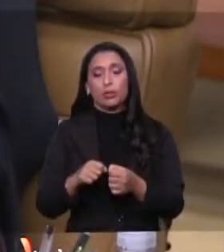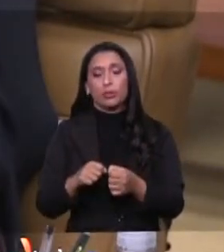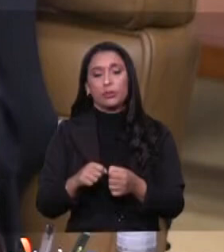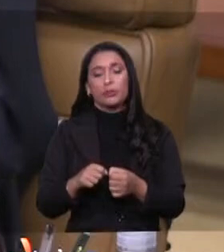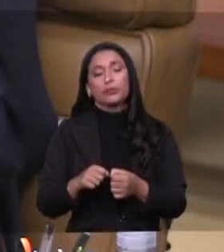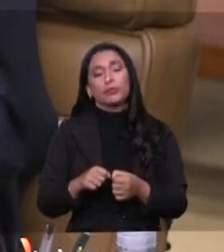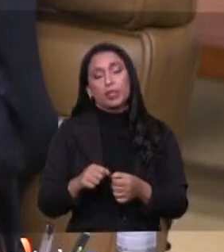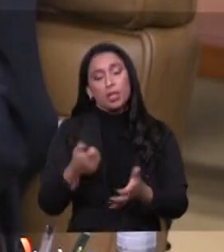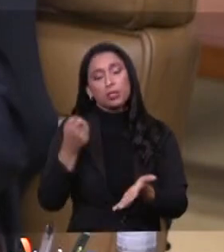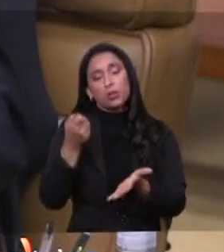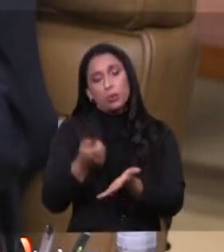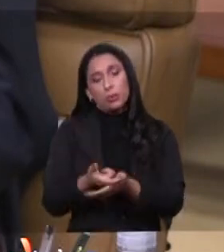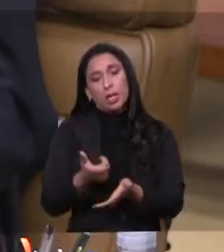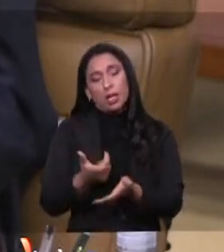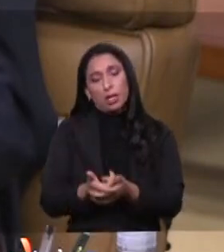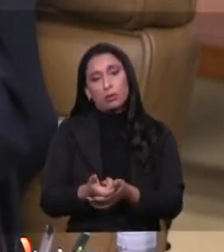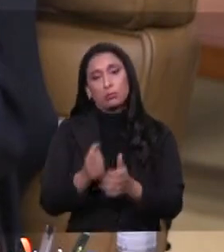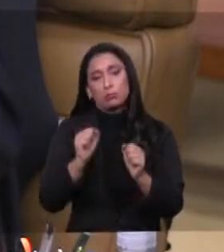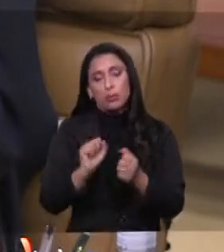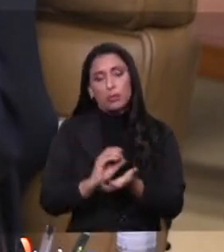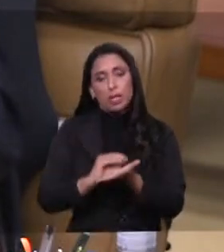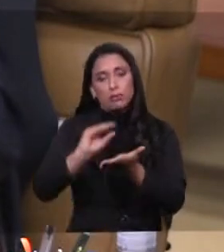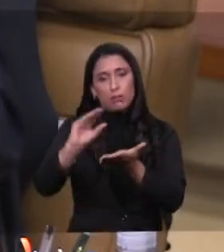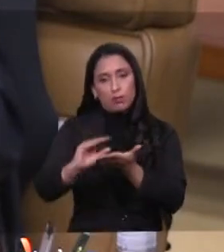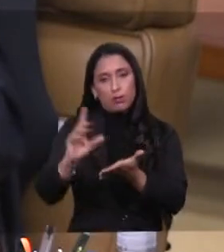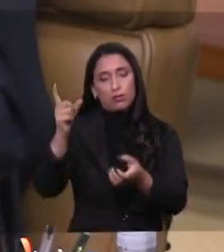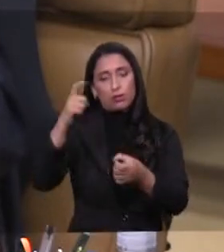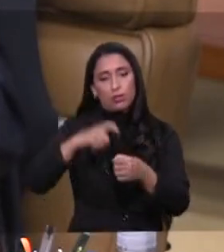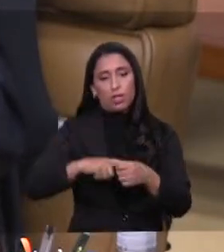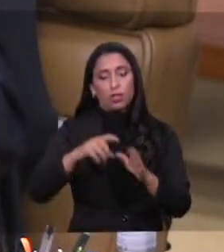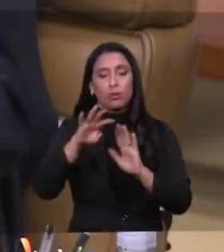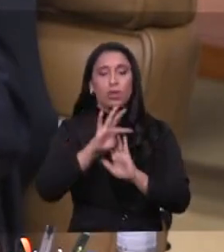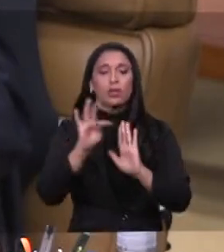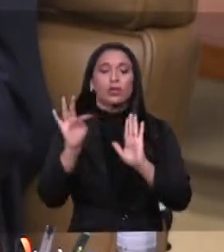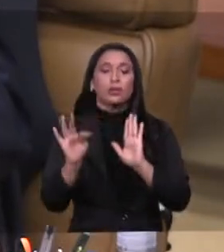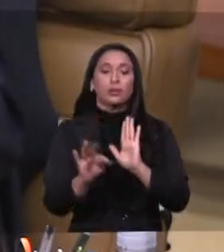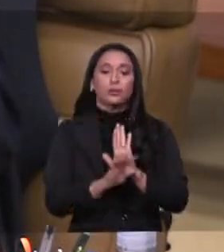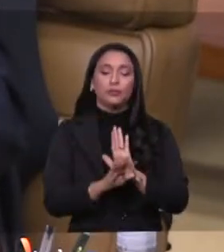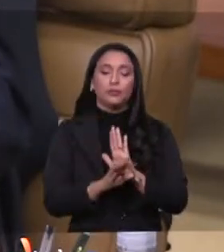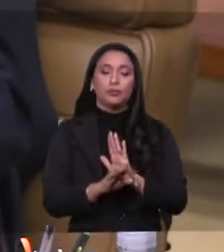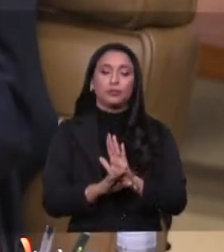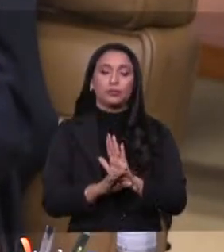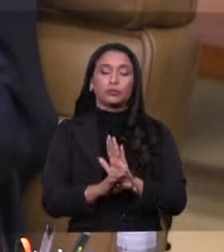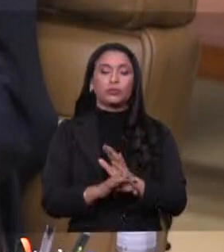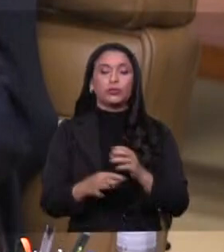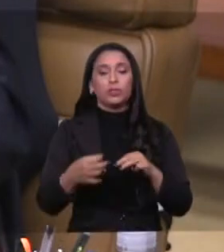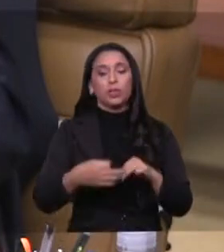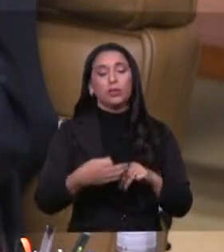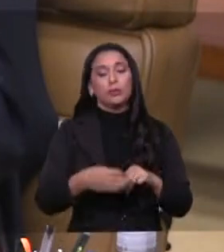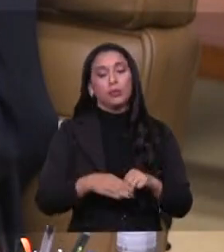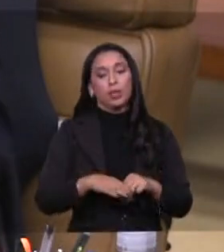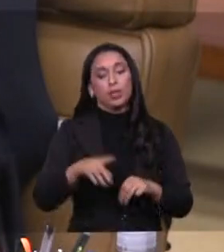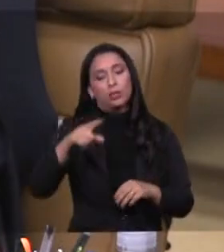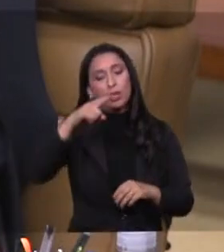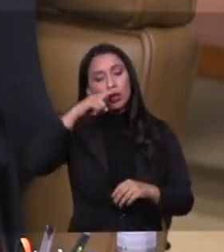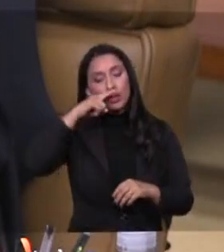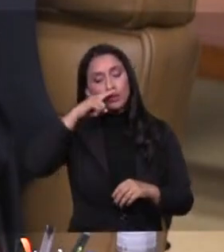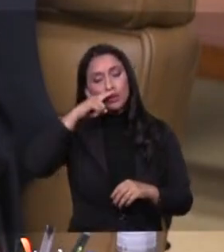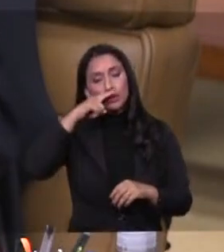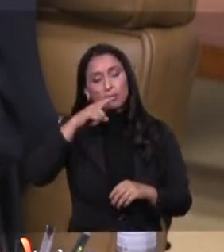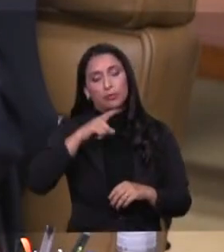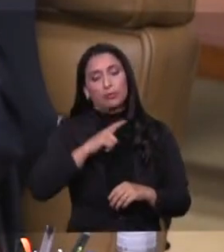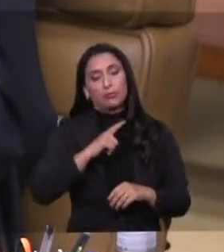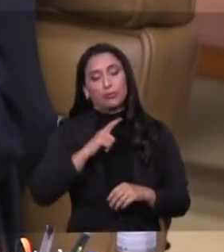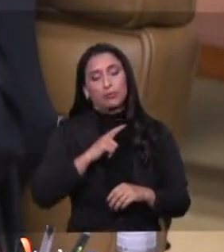de boa-fé. Como eu disse, eu entendo que essa redação, que tem como autor original o ministro Edson Fachin, ela é mais